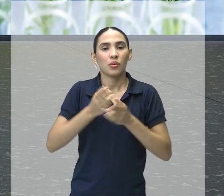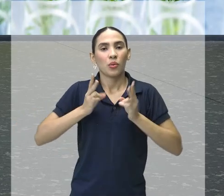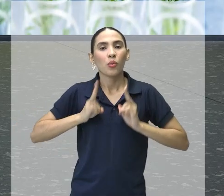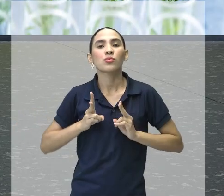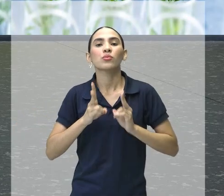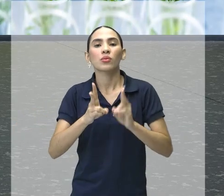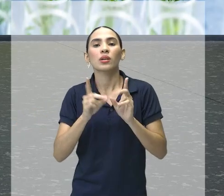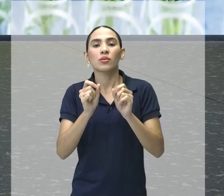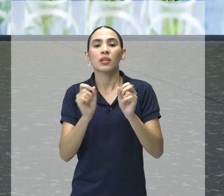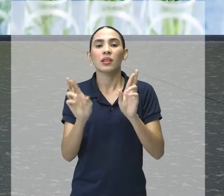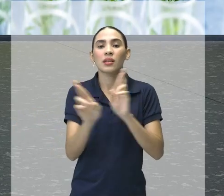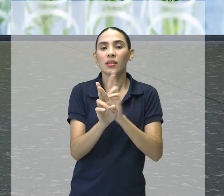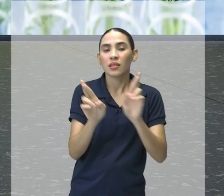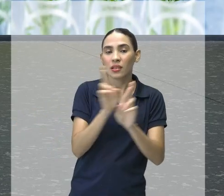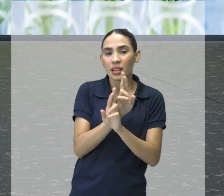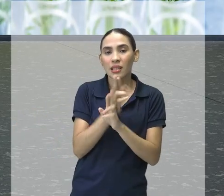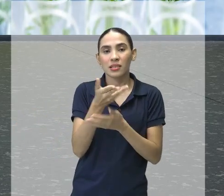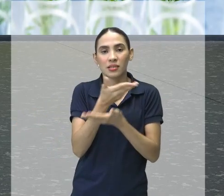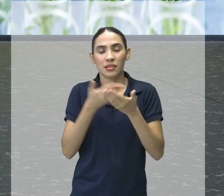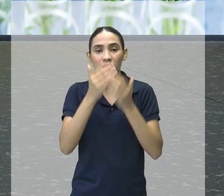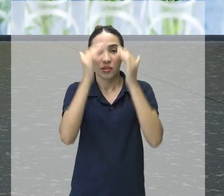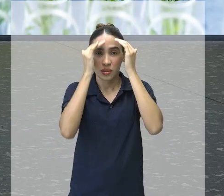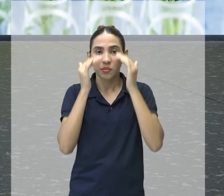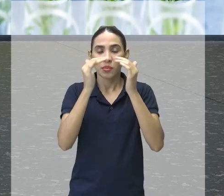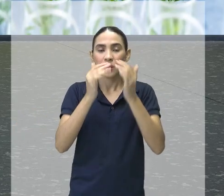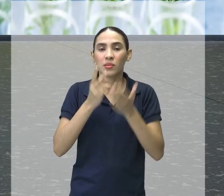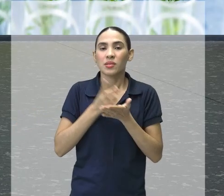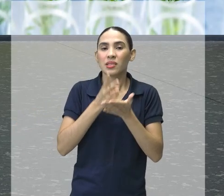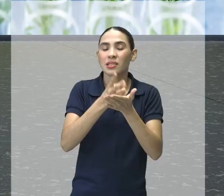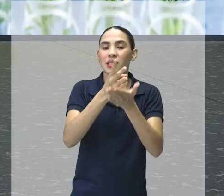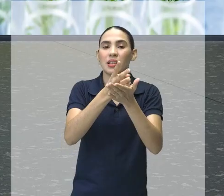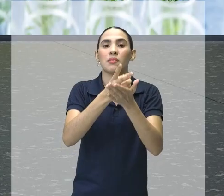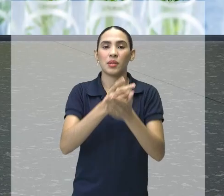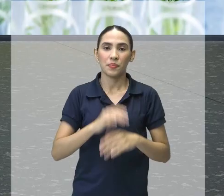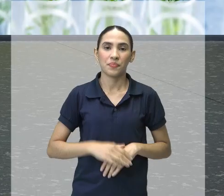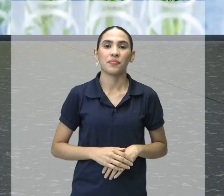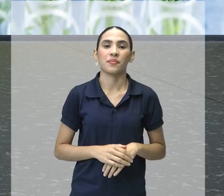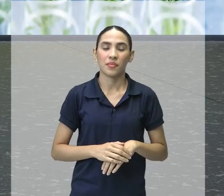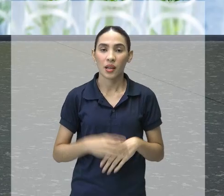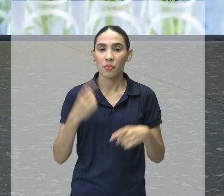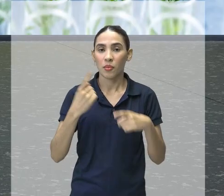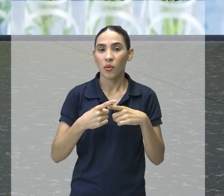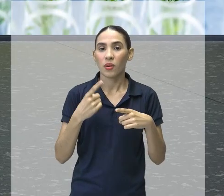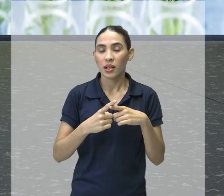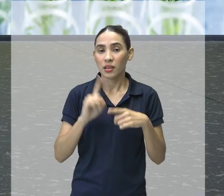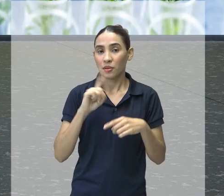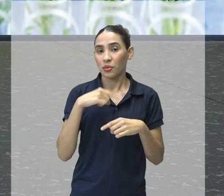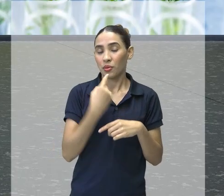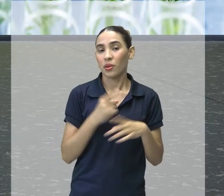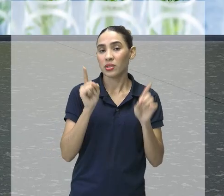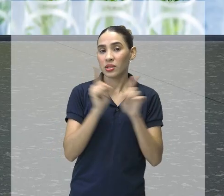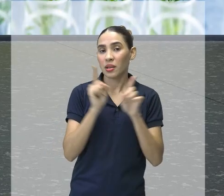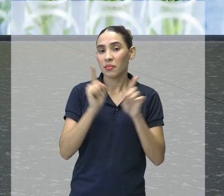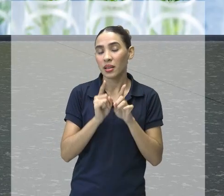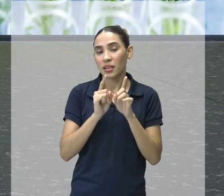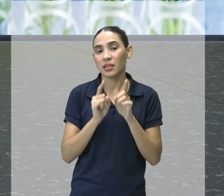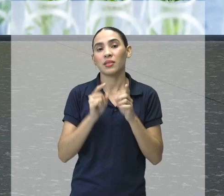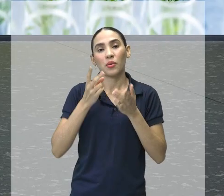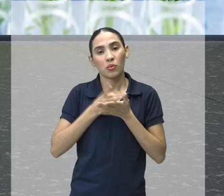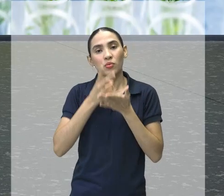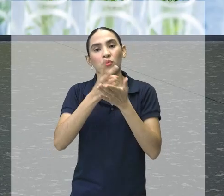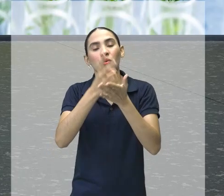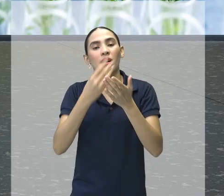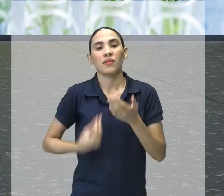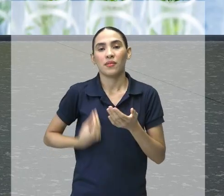mantendo essa reconstituição natural sempre, sempre, sempre, porque aí nós também vamos